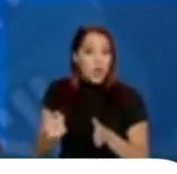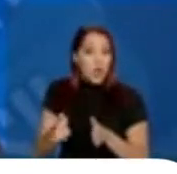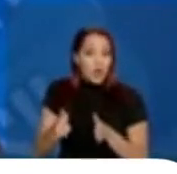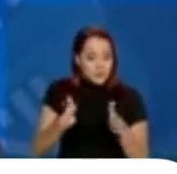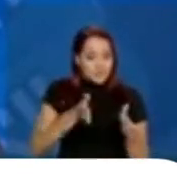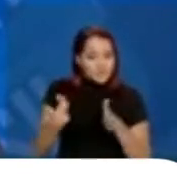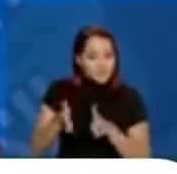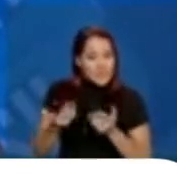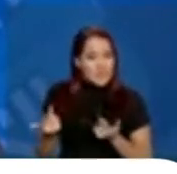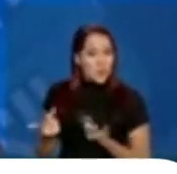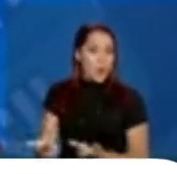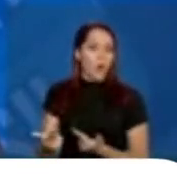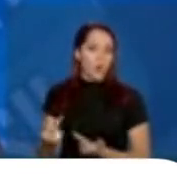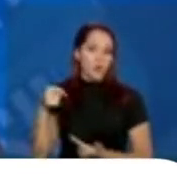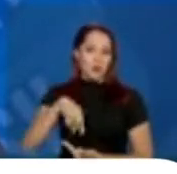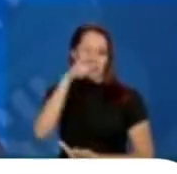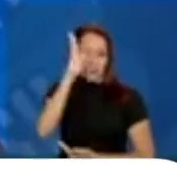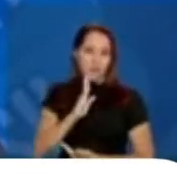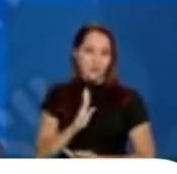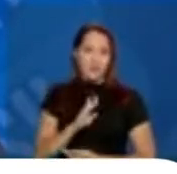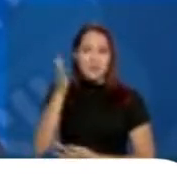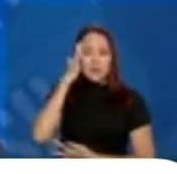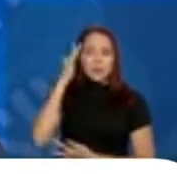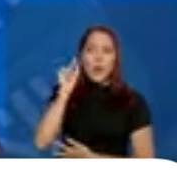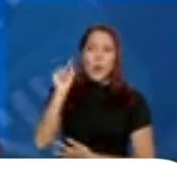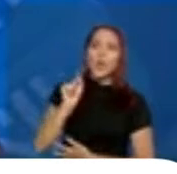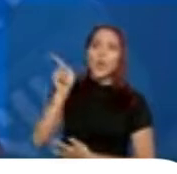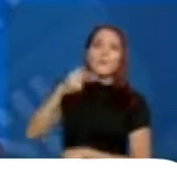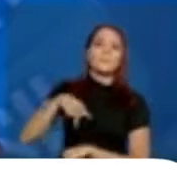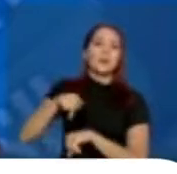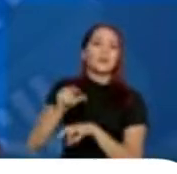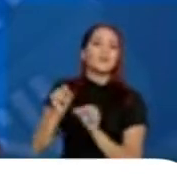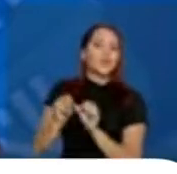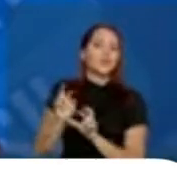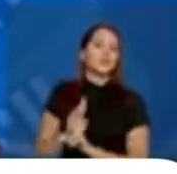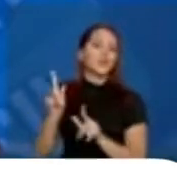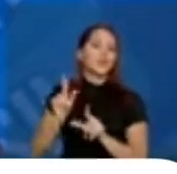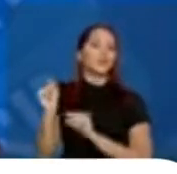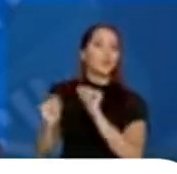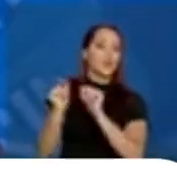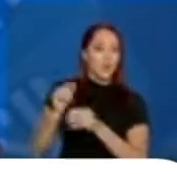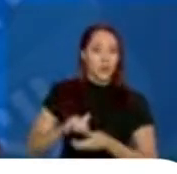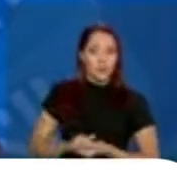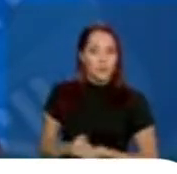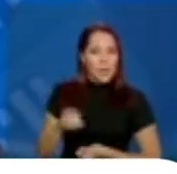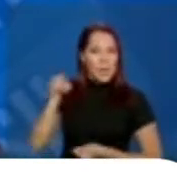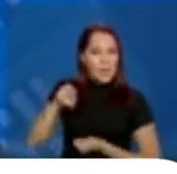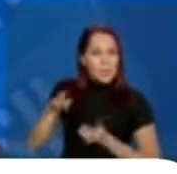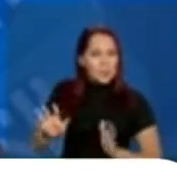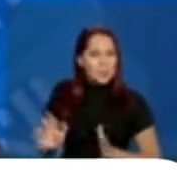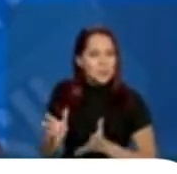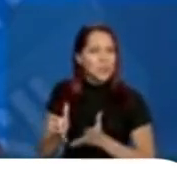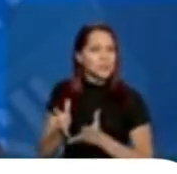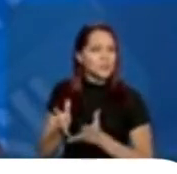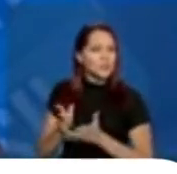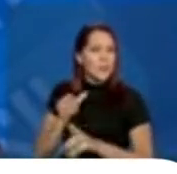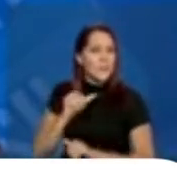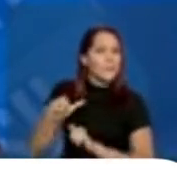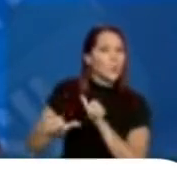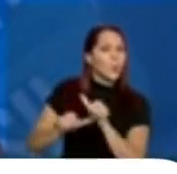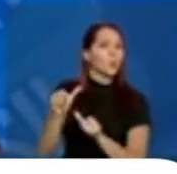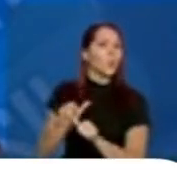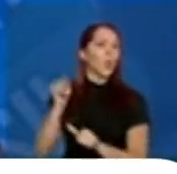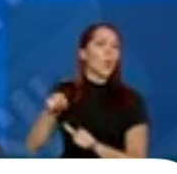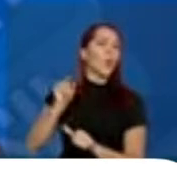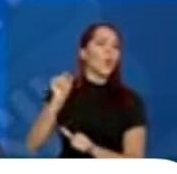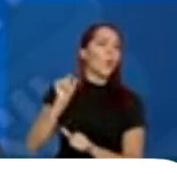para tentar entender o que realmente fez diferença, quais as iniciativas que de verdade mudaram a história